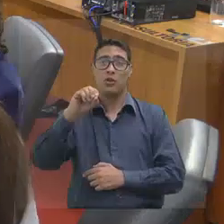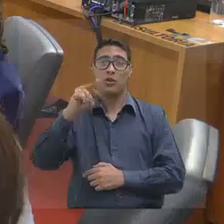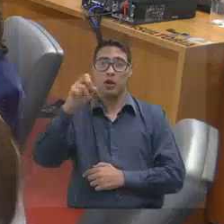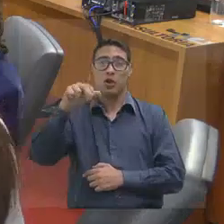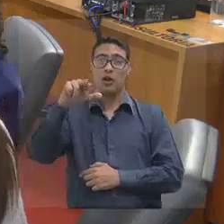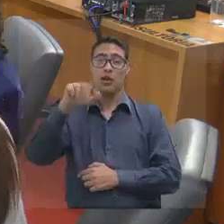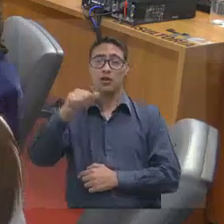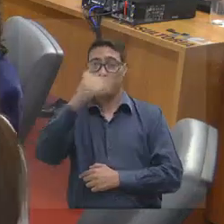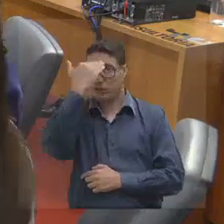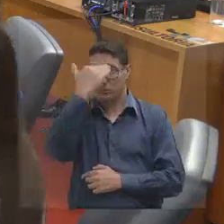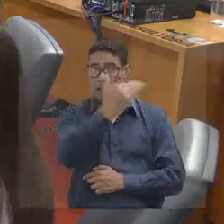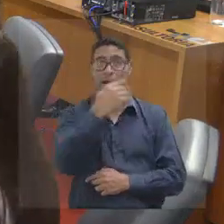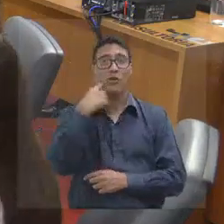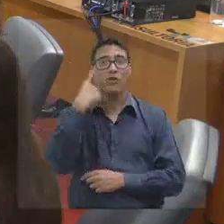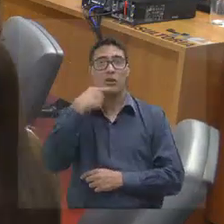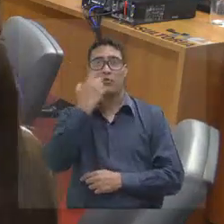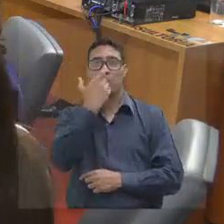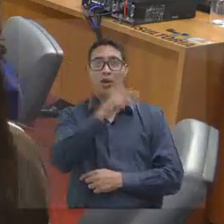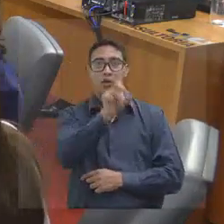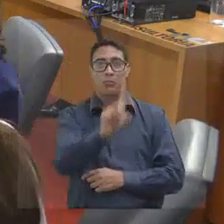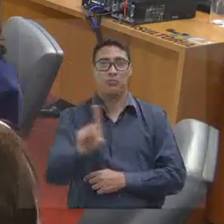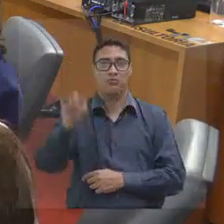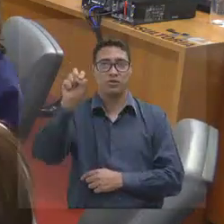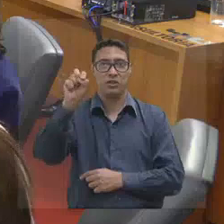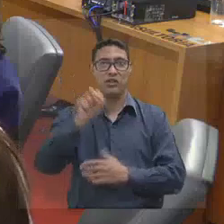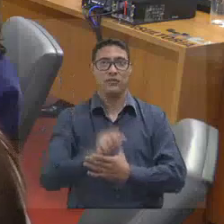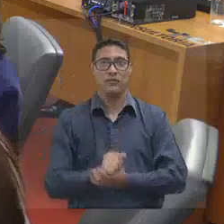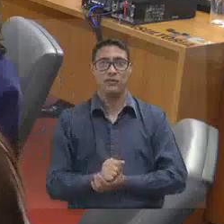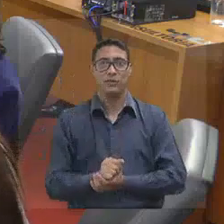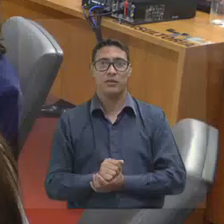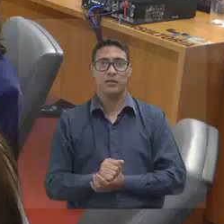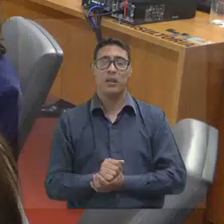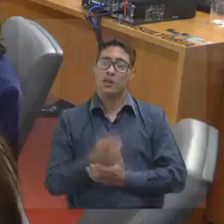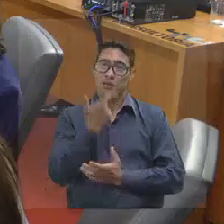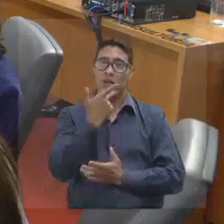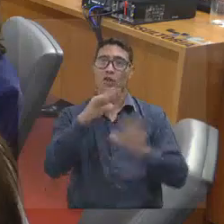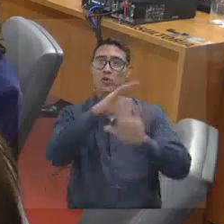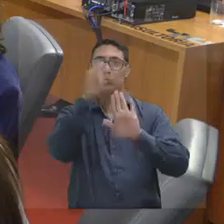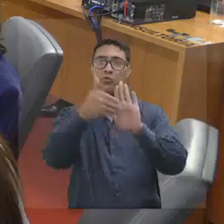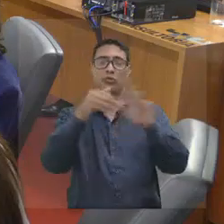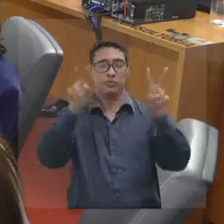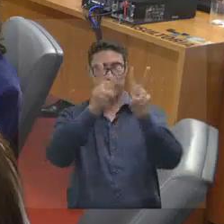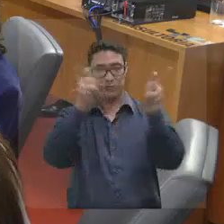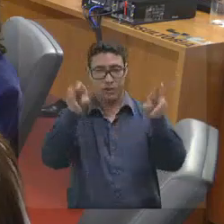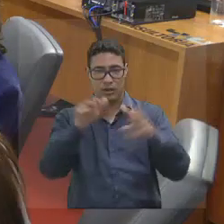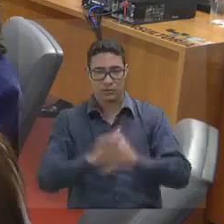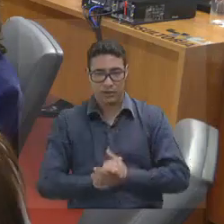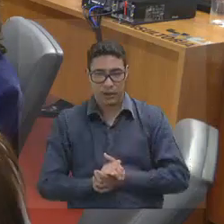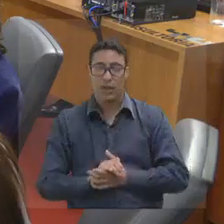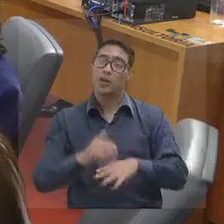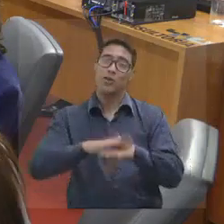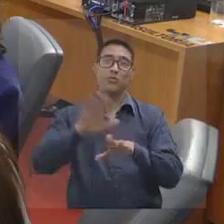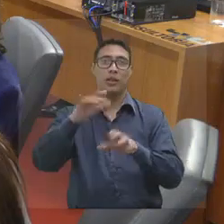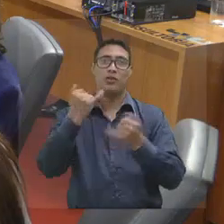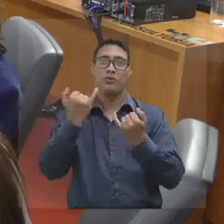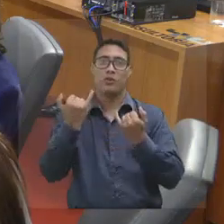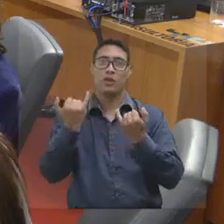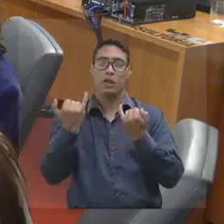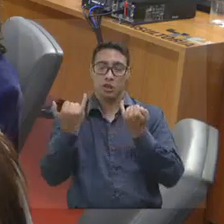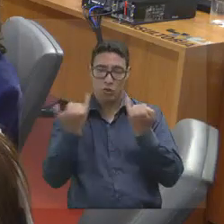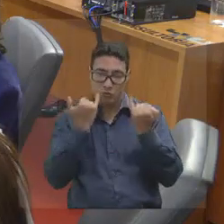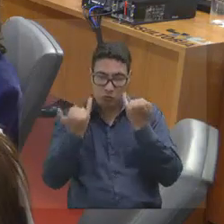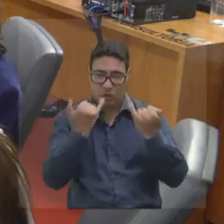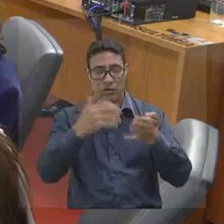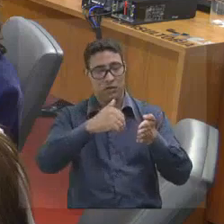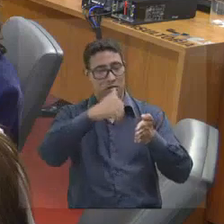Obrigada deputada Bom dia e vou passar sobre todos os temas eu não tenho informação sobre mineração no